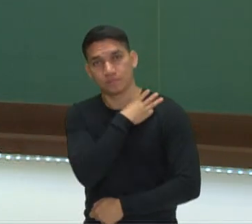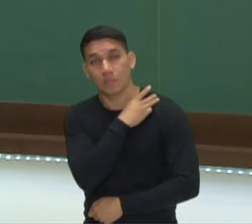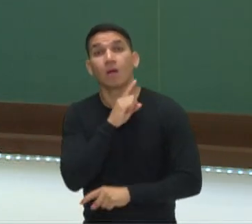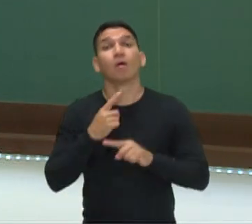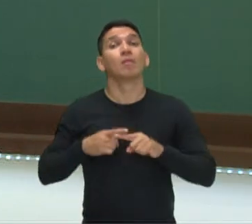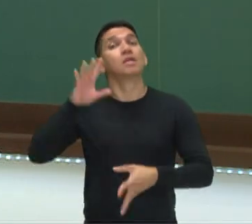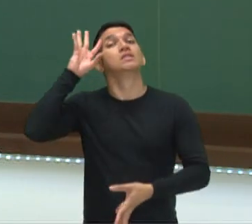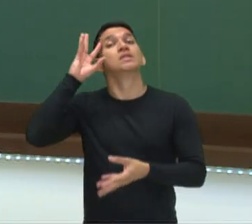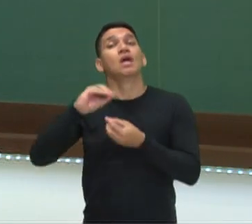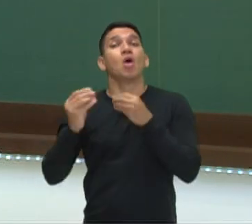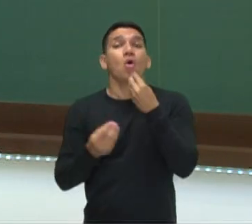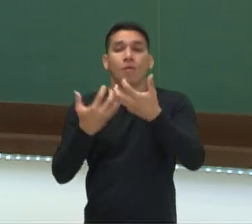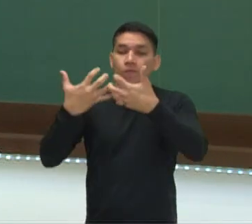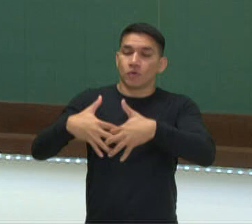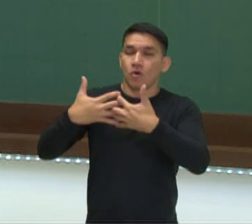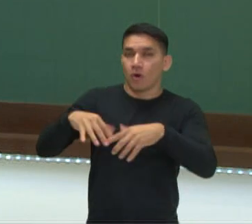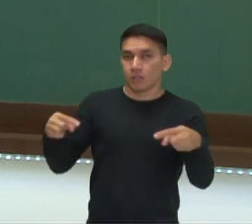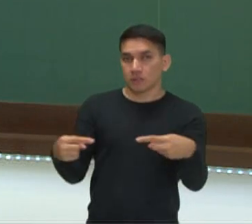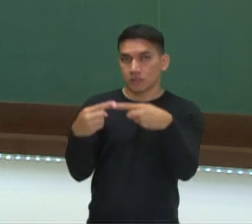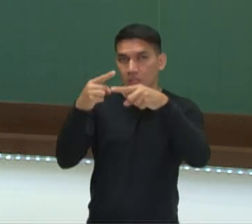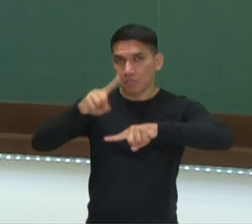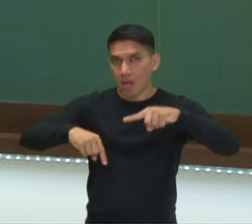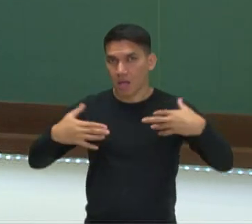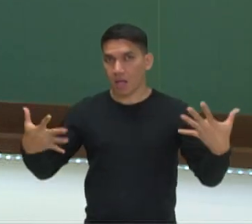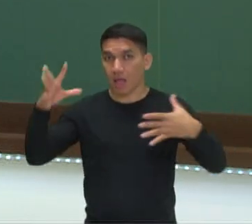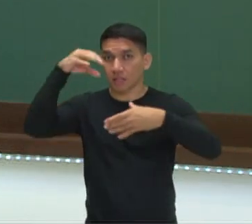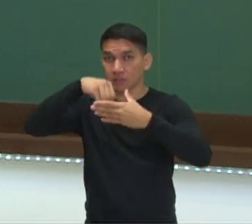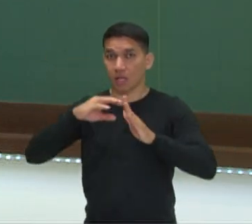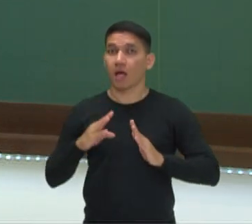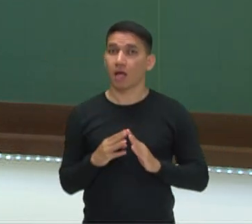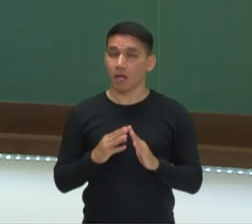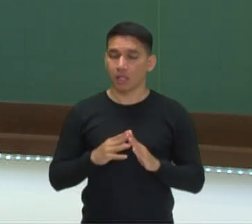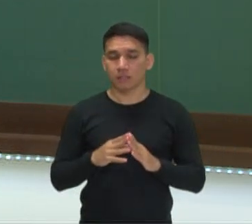as ligações dos aparelhos na sua casa. Você interage